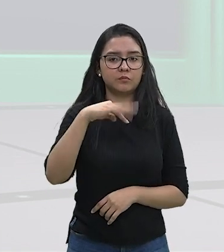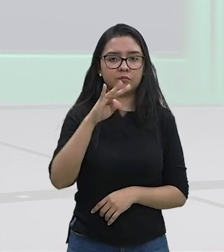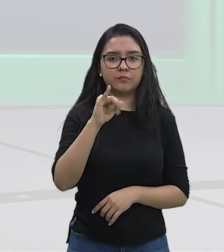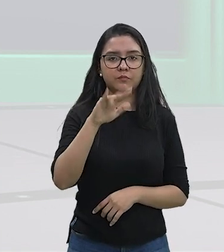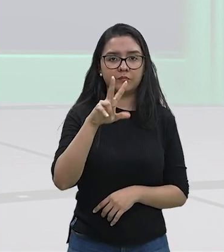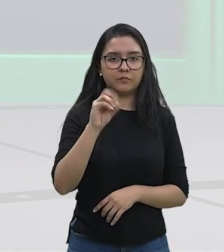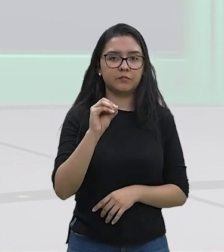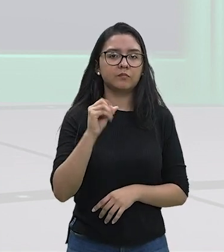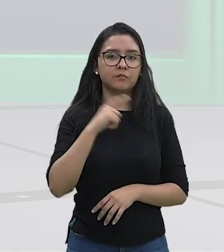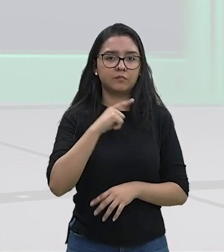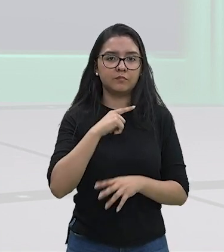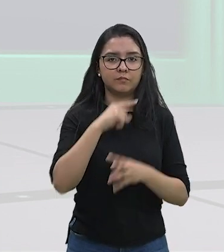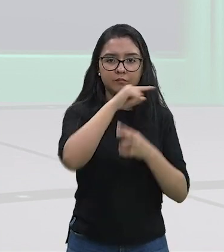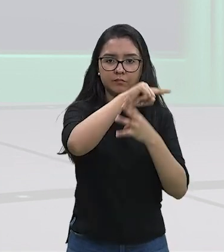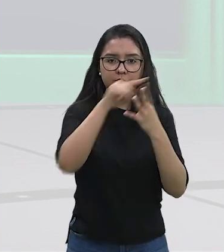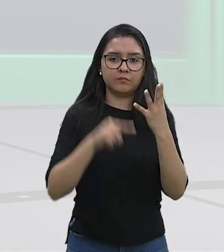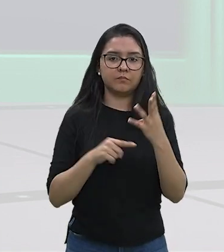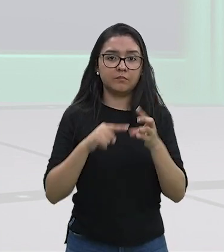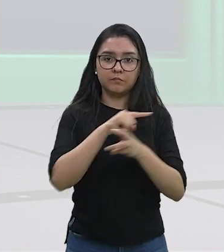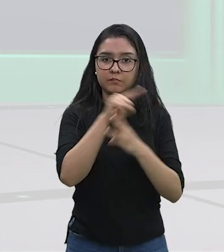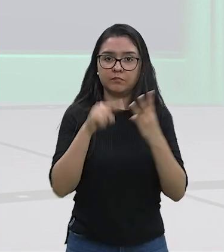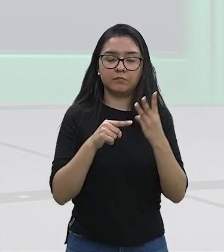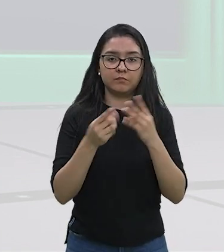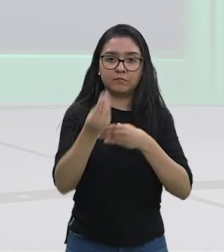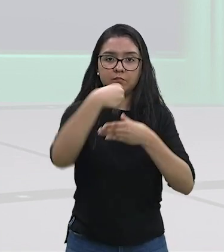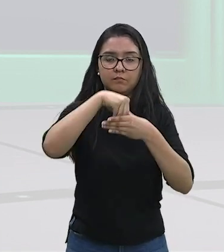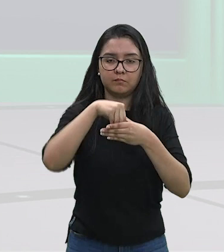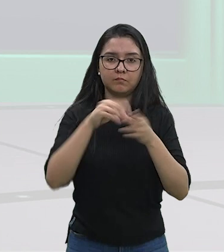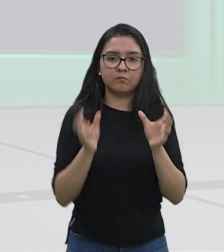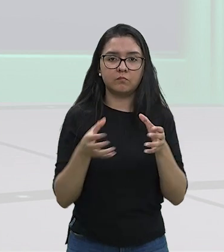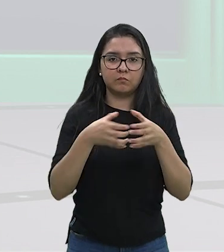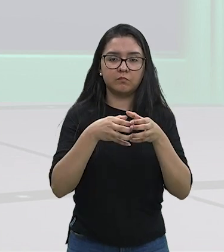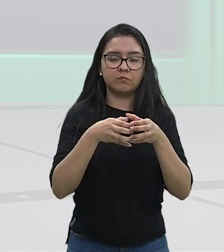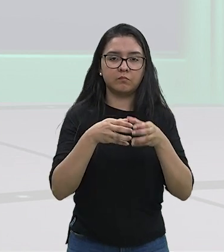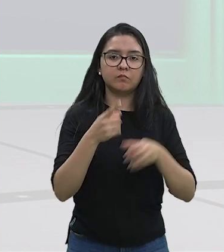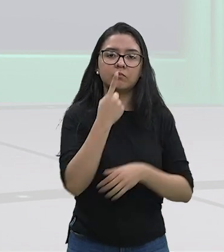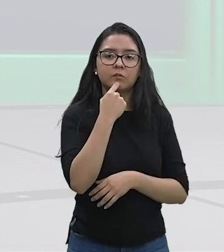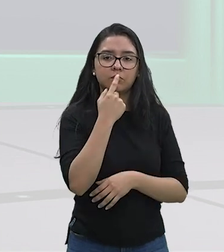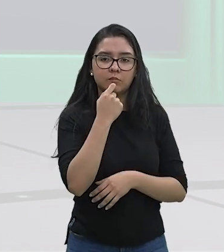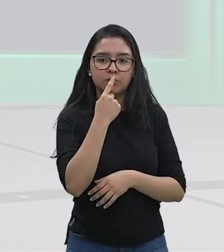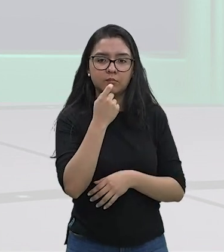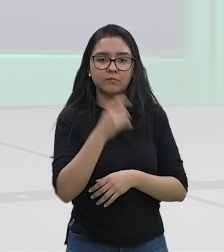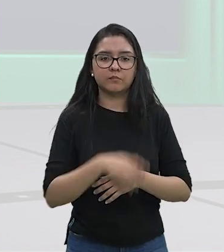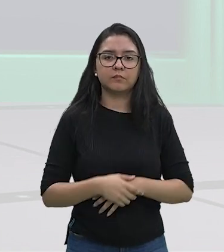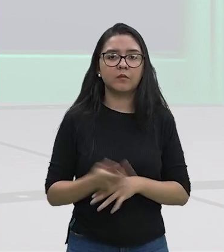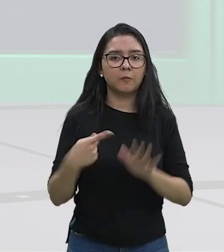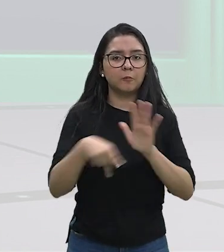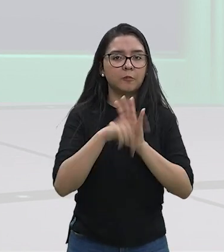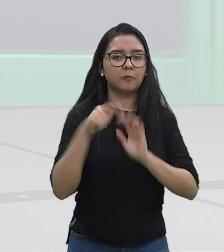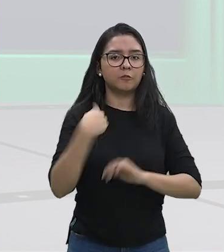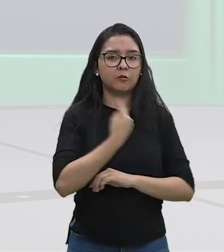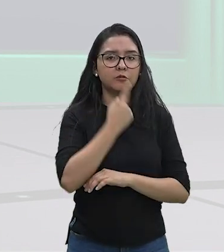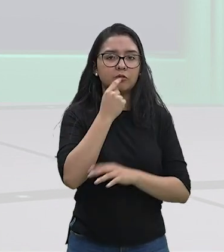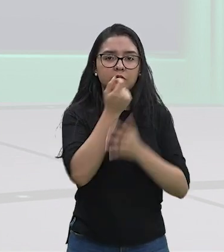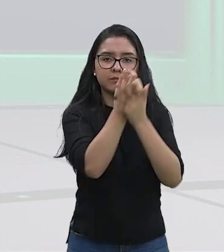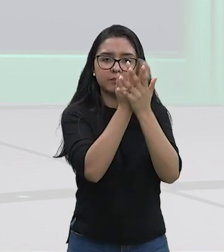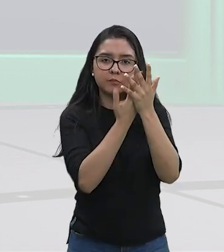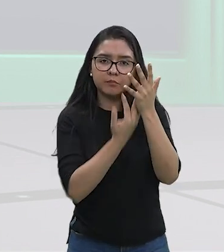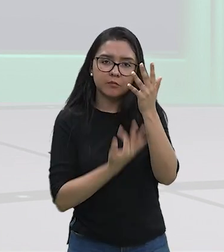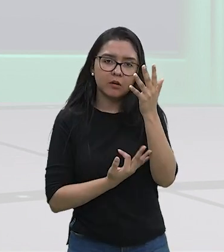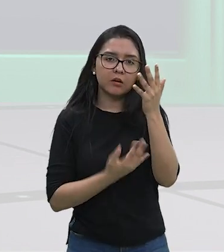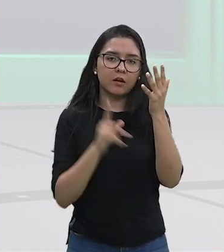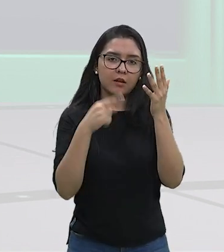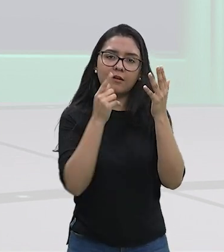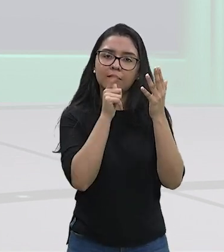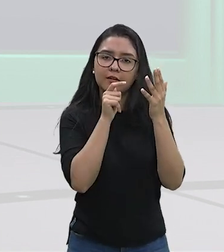algumas categorias. Por exemplo, nós temos aí o tecido conjuntivo sanguíneo, que é o nosso sangue, né? Apesar de ser um fluido,